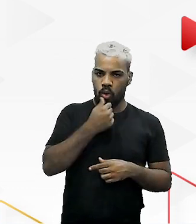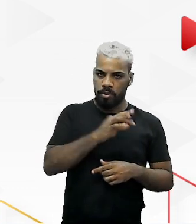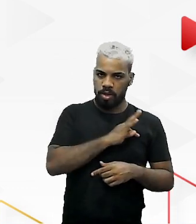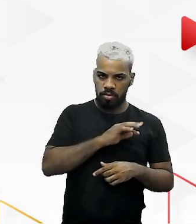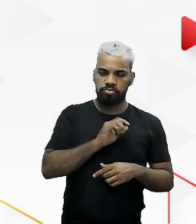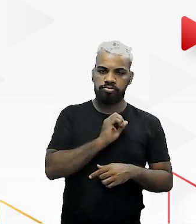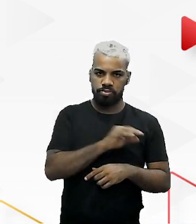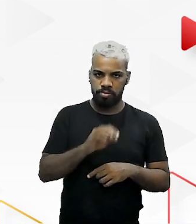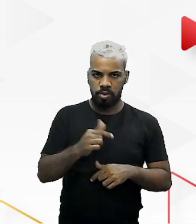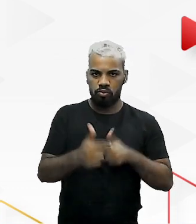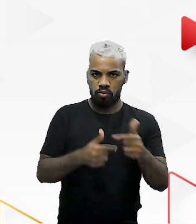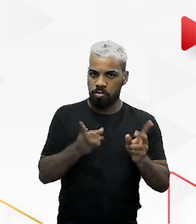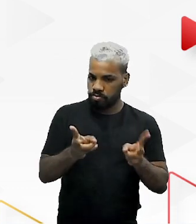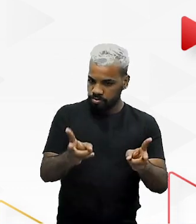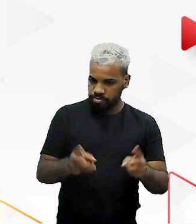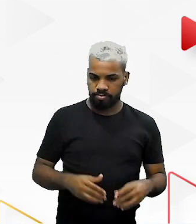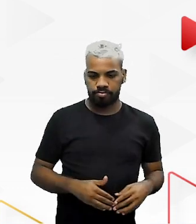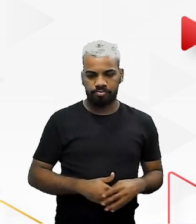emprego.